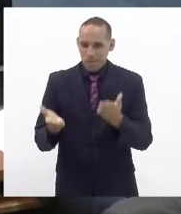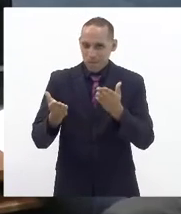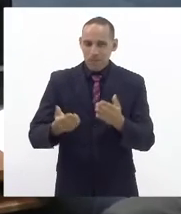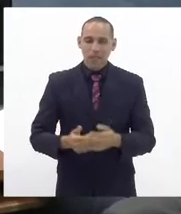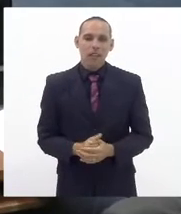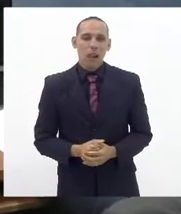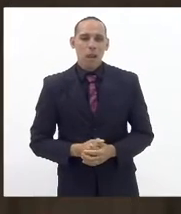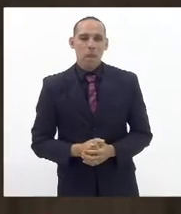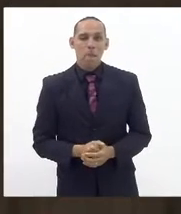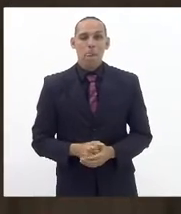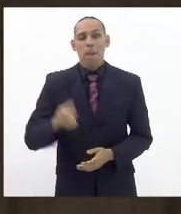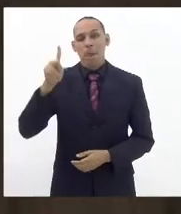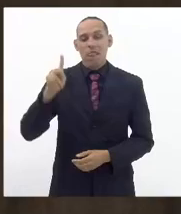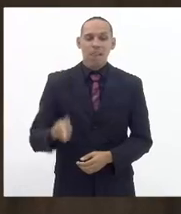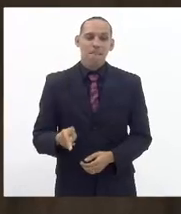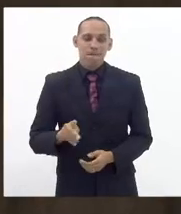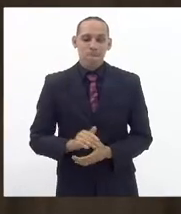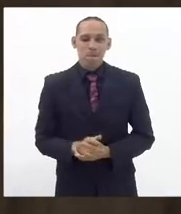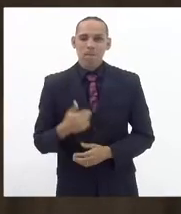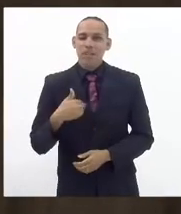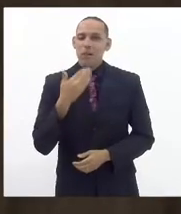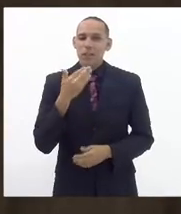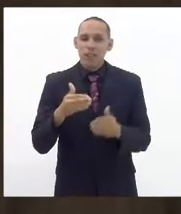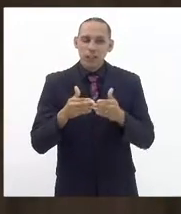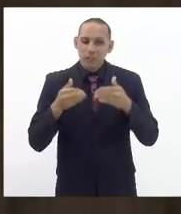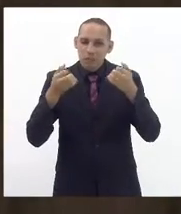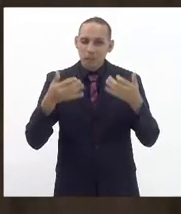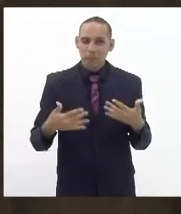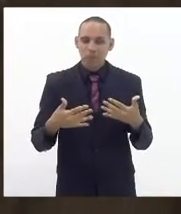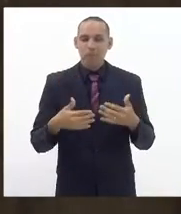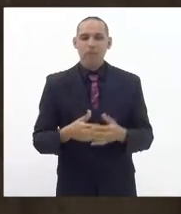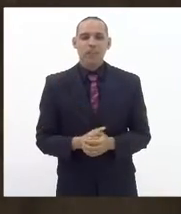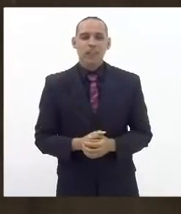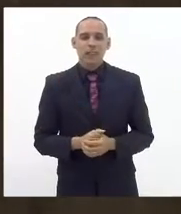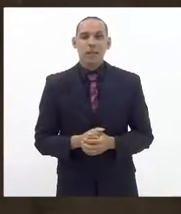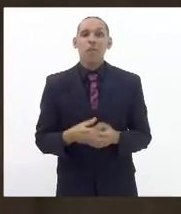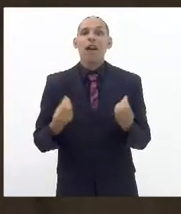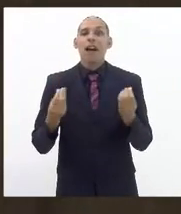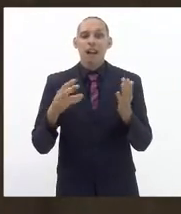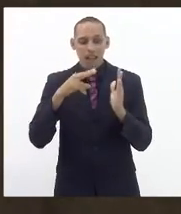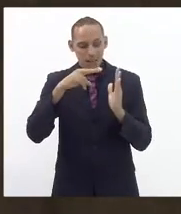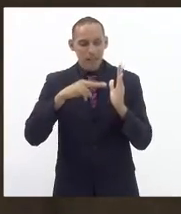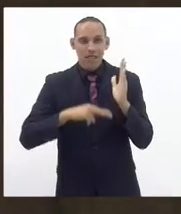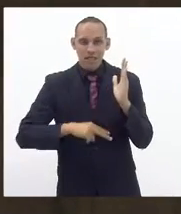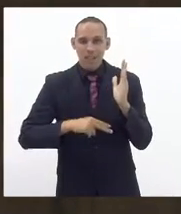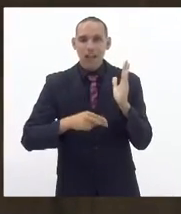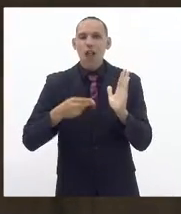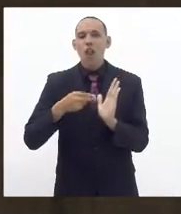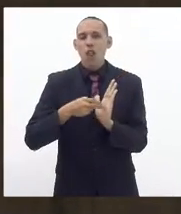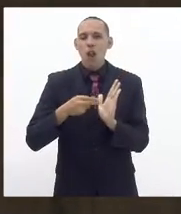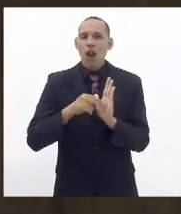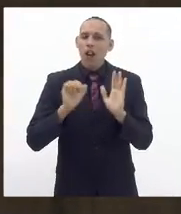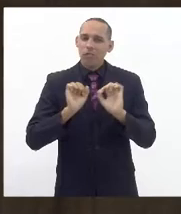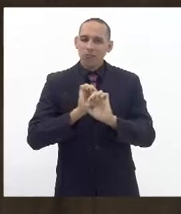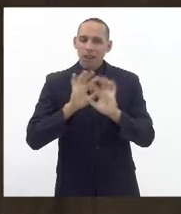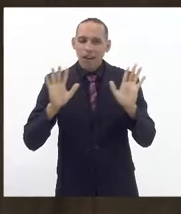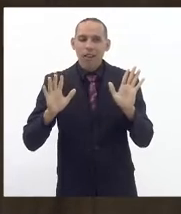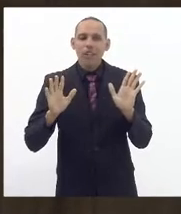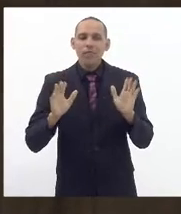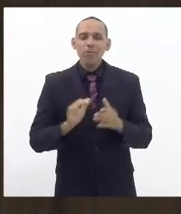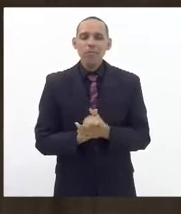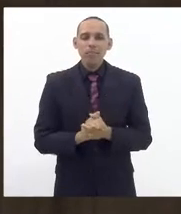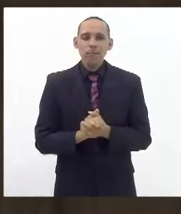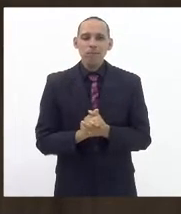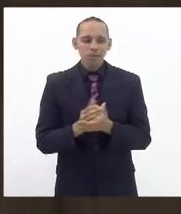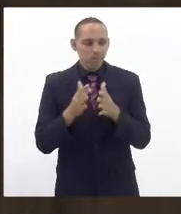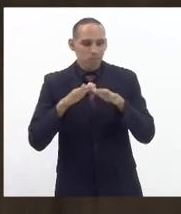Presidenta, eu pedi pela ordem para ler uma nota de esclarecimento à